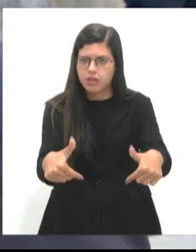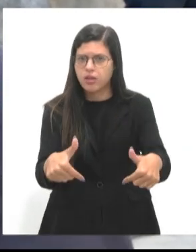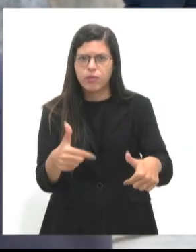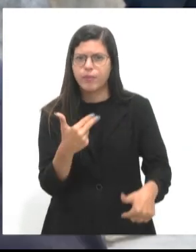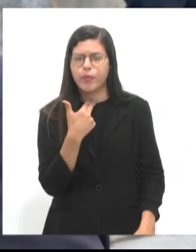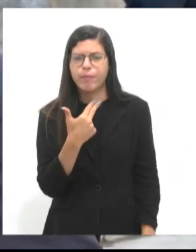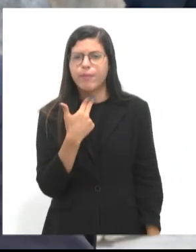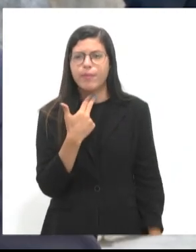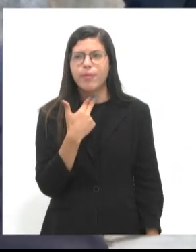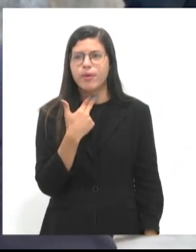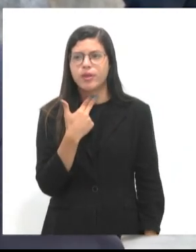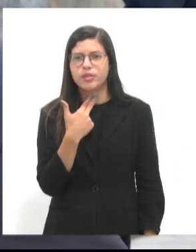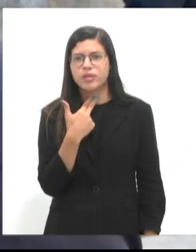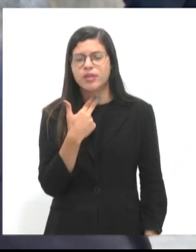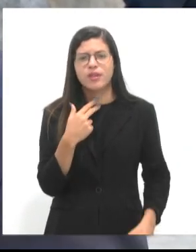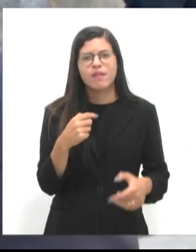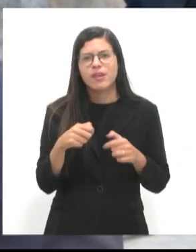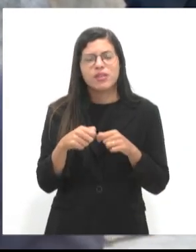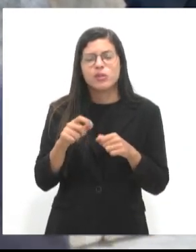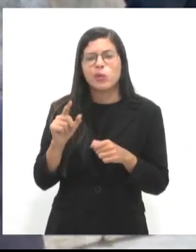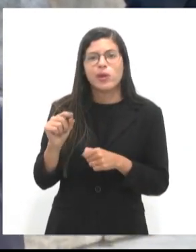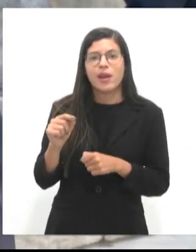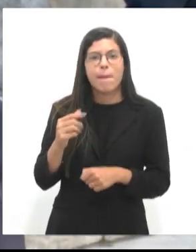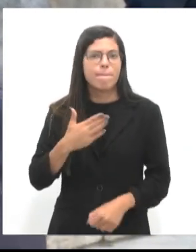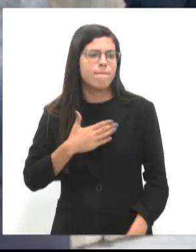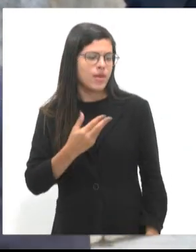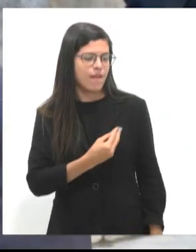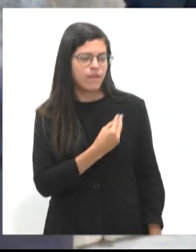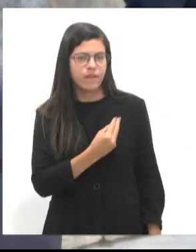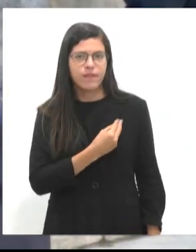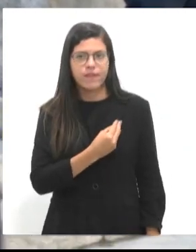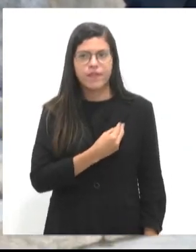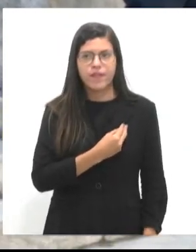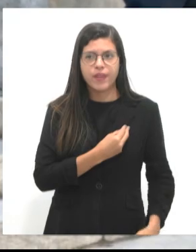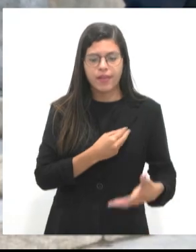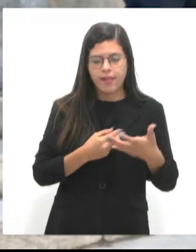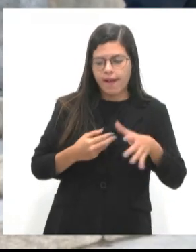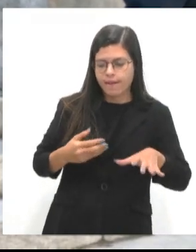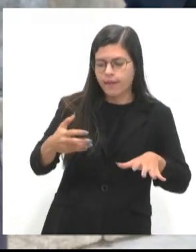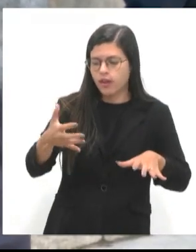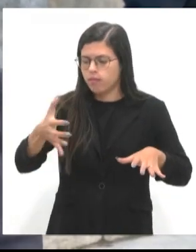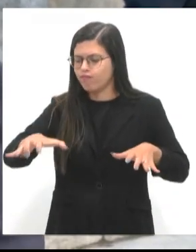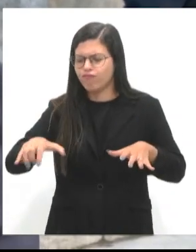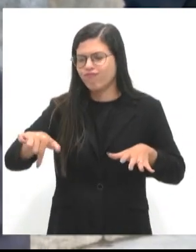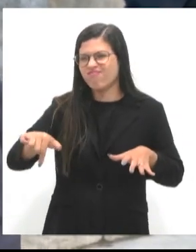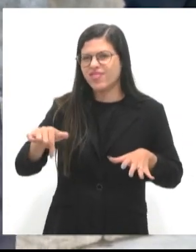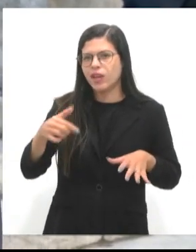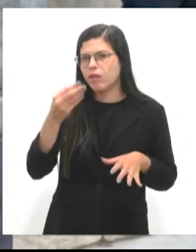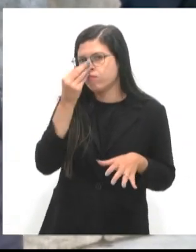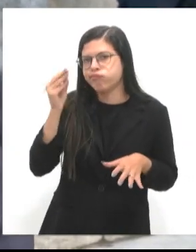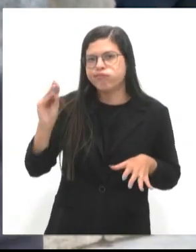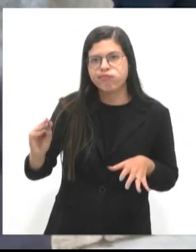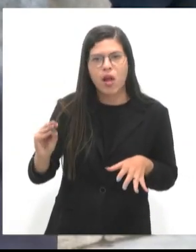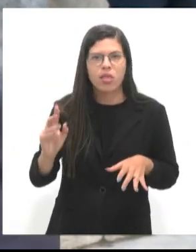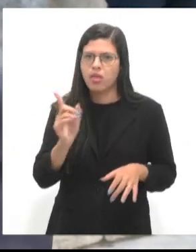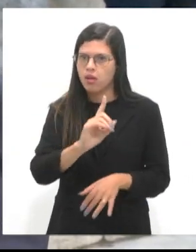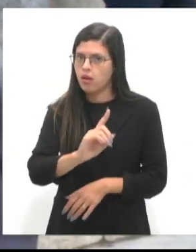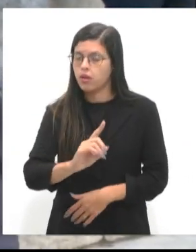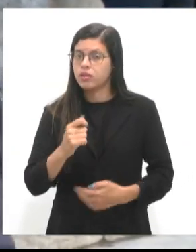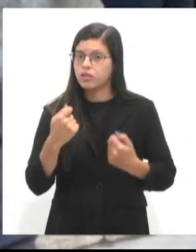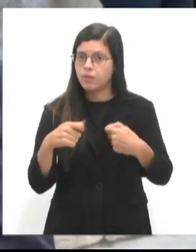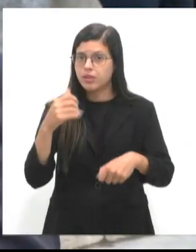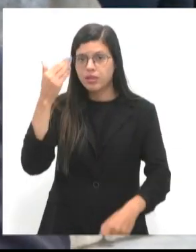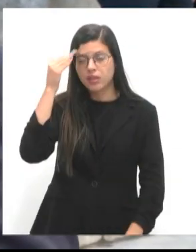não pode mais fazer esse segmento, sabe? A minha vida está aqui e o que está lá não importa. Não, a gente tem que entender que eu